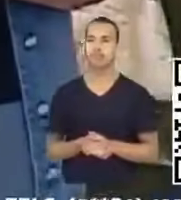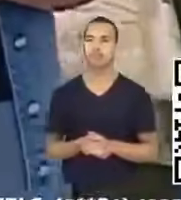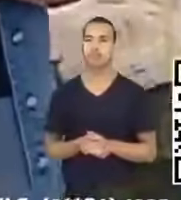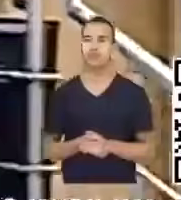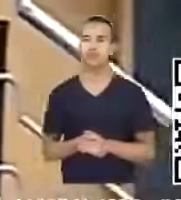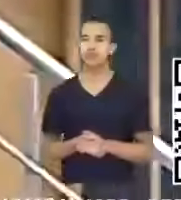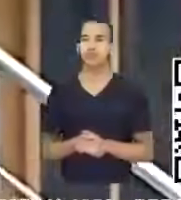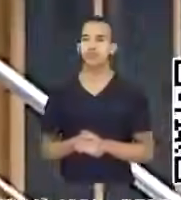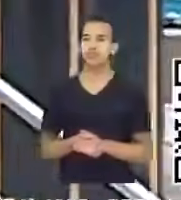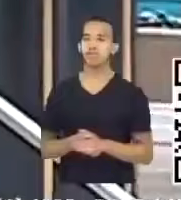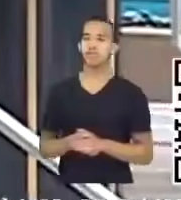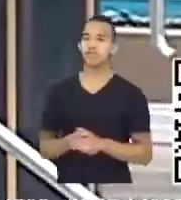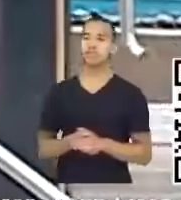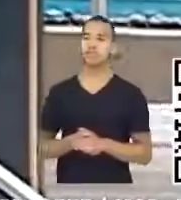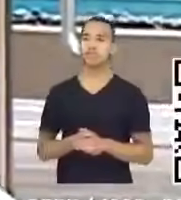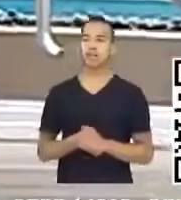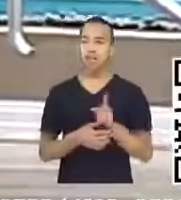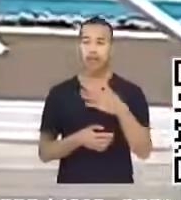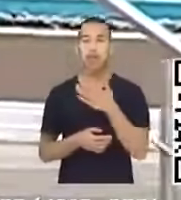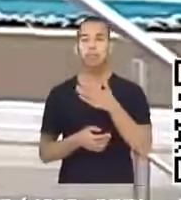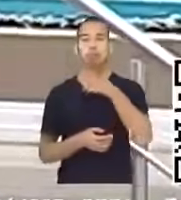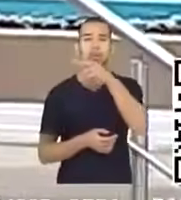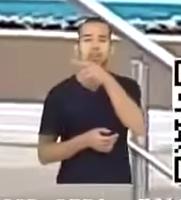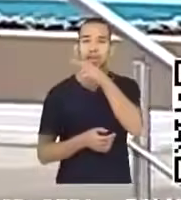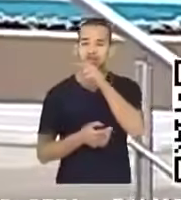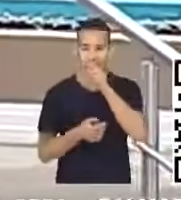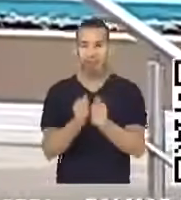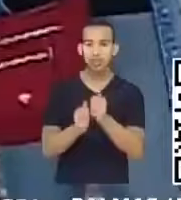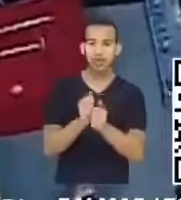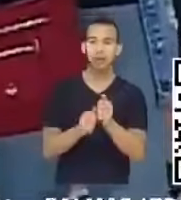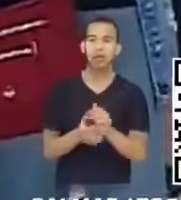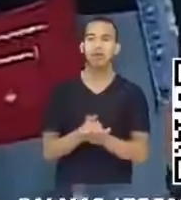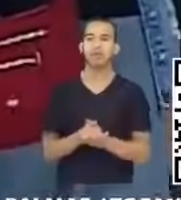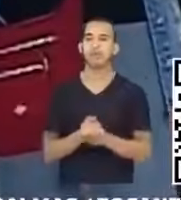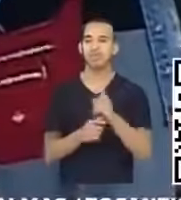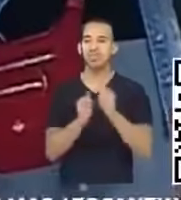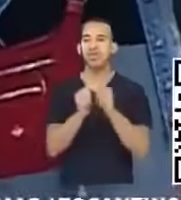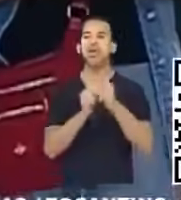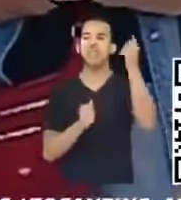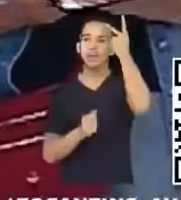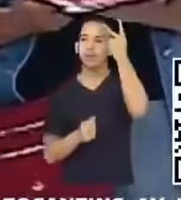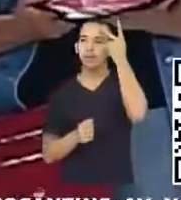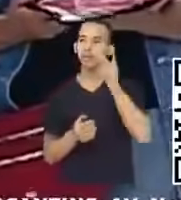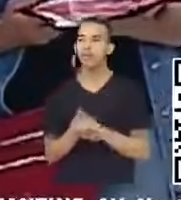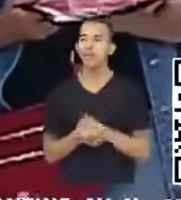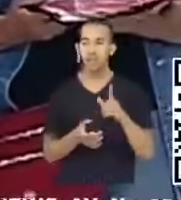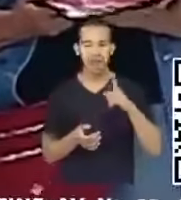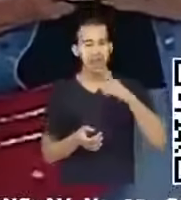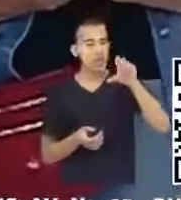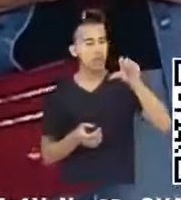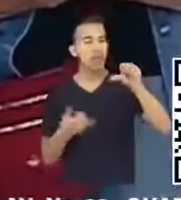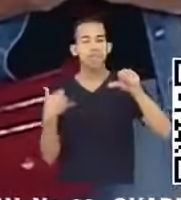mesmo pastor nervosa ele é meu neto eu passo pelo elogio acabou Ele joga no São Paulo São Paulo tem